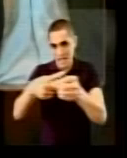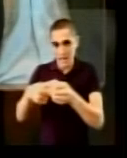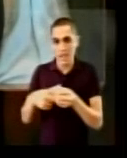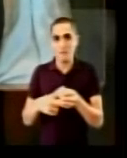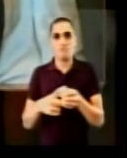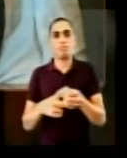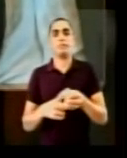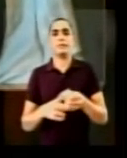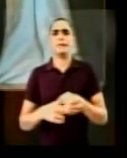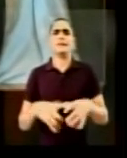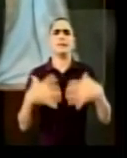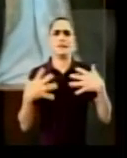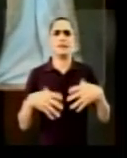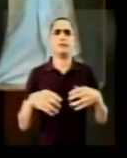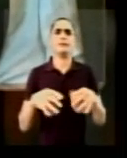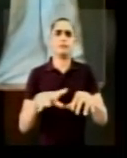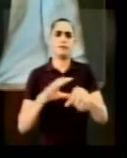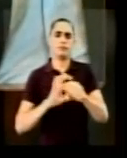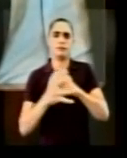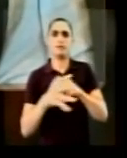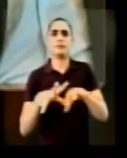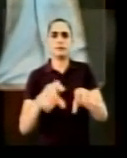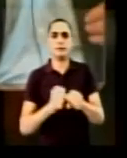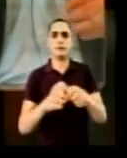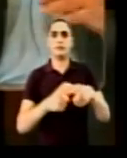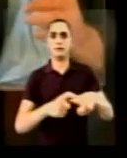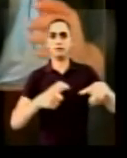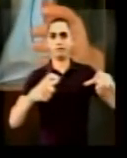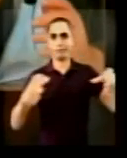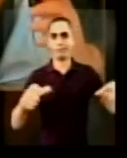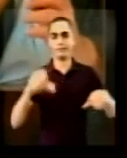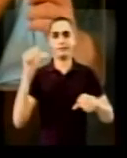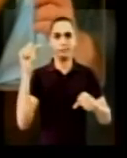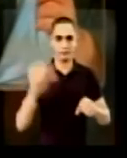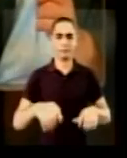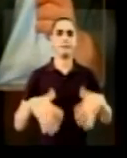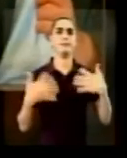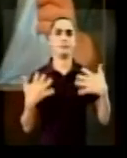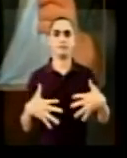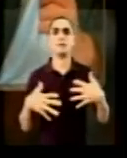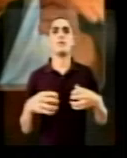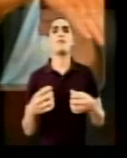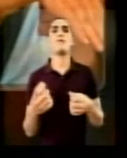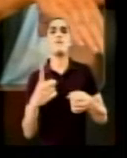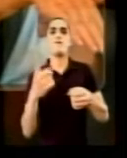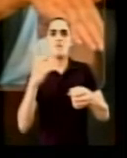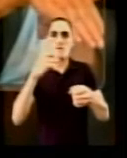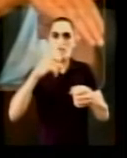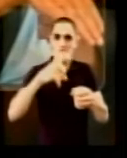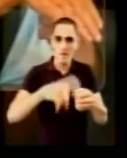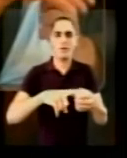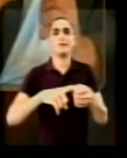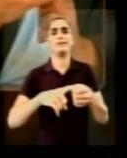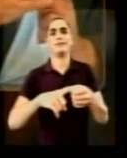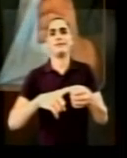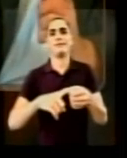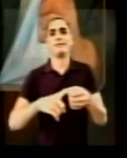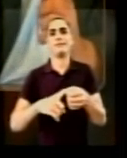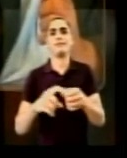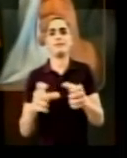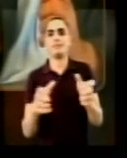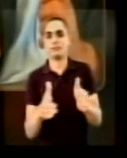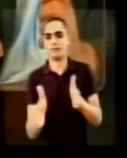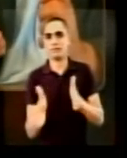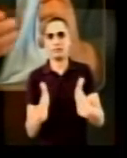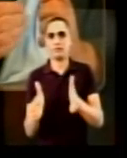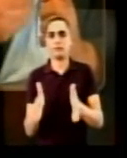lockdown. Tá? Outra coisa que mudou, não vai ser mais uma semana contra a outra. Vai ser por 100